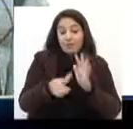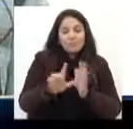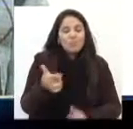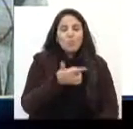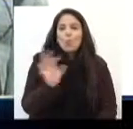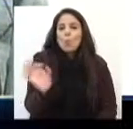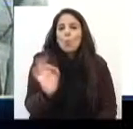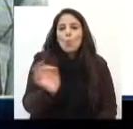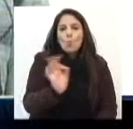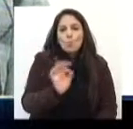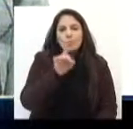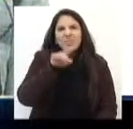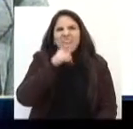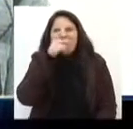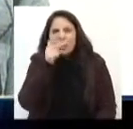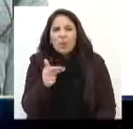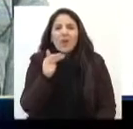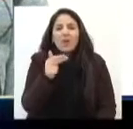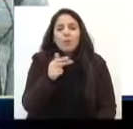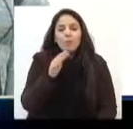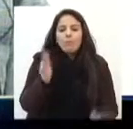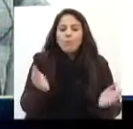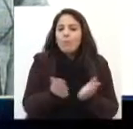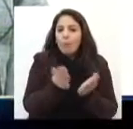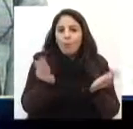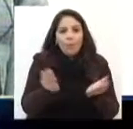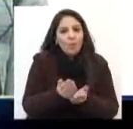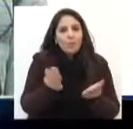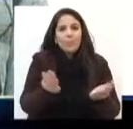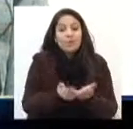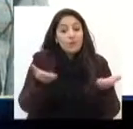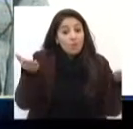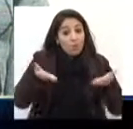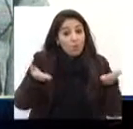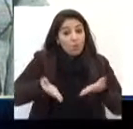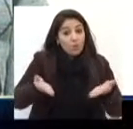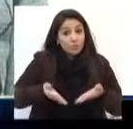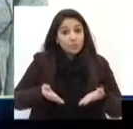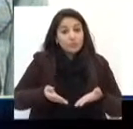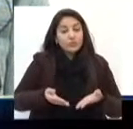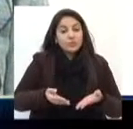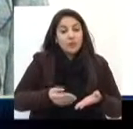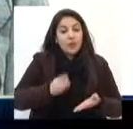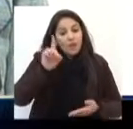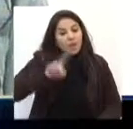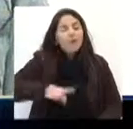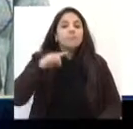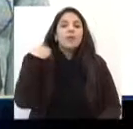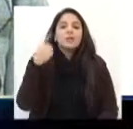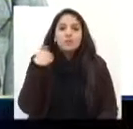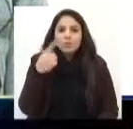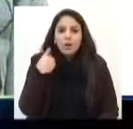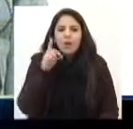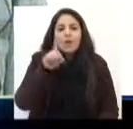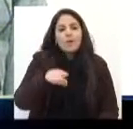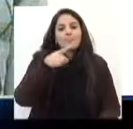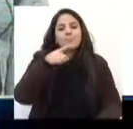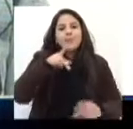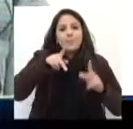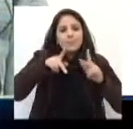tinham nada, que eram assim realmente pobres, e hoje eles são advogados,